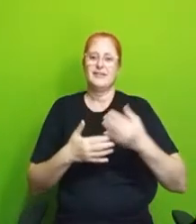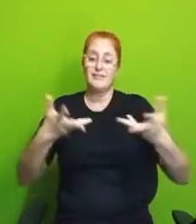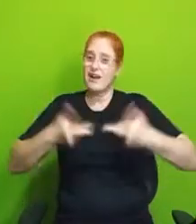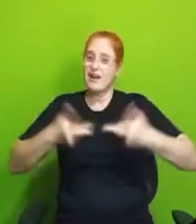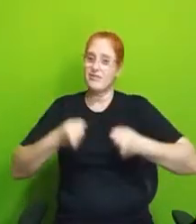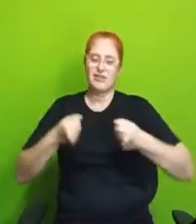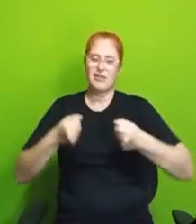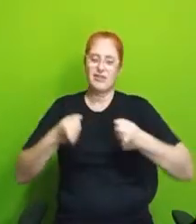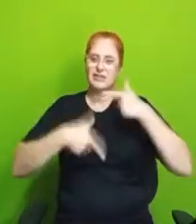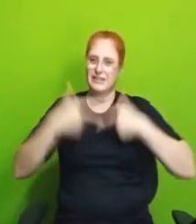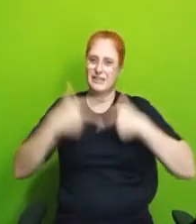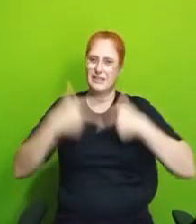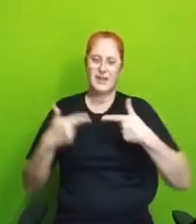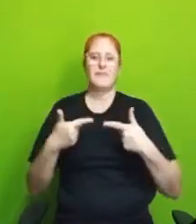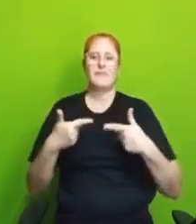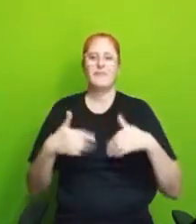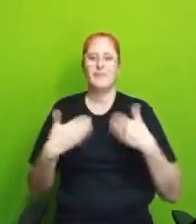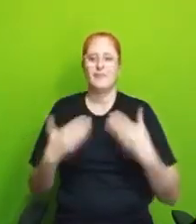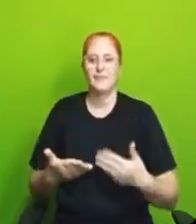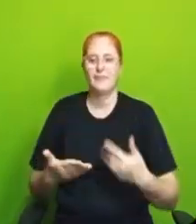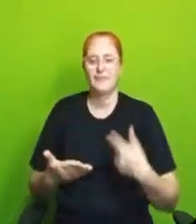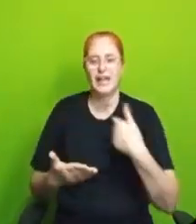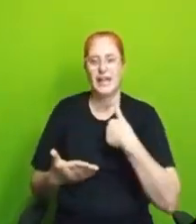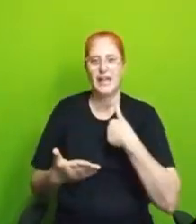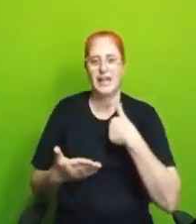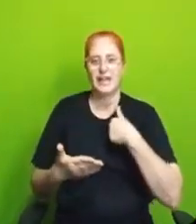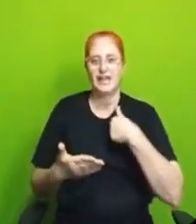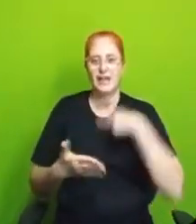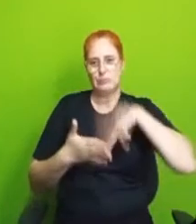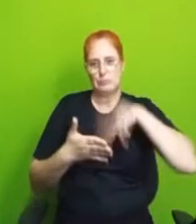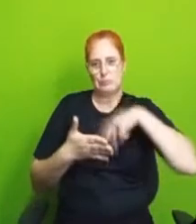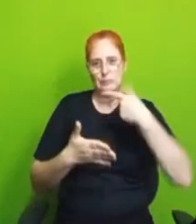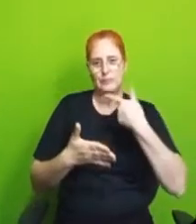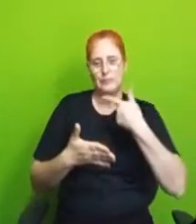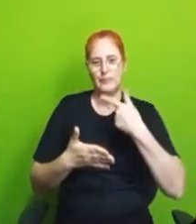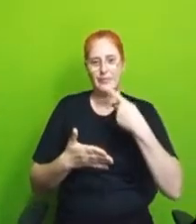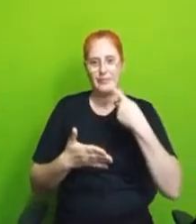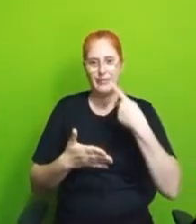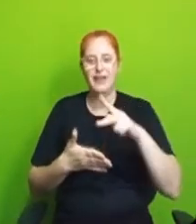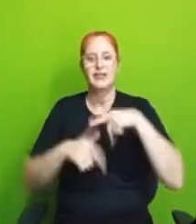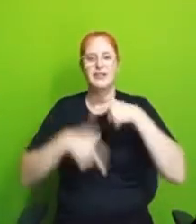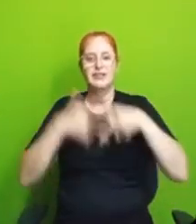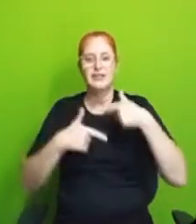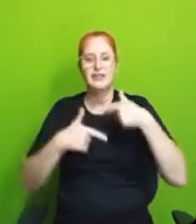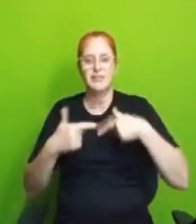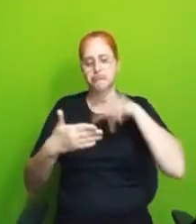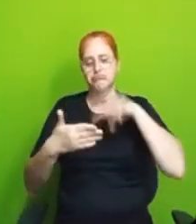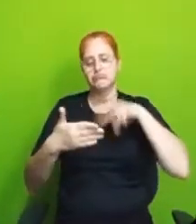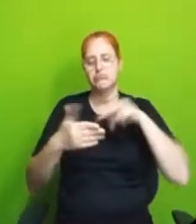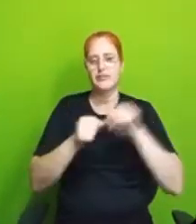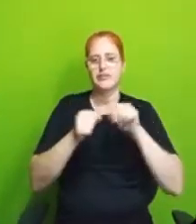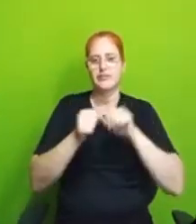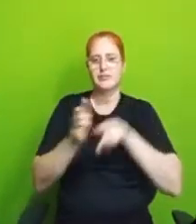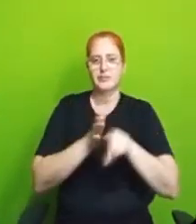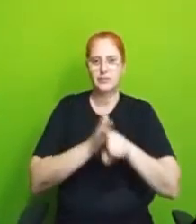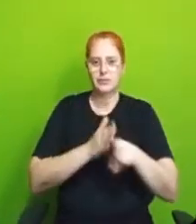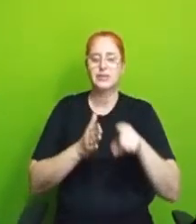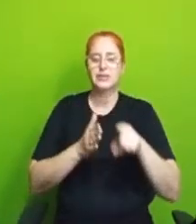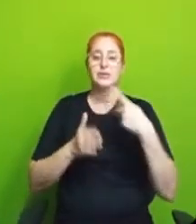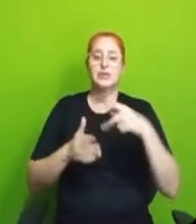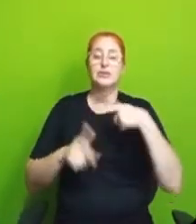quando eu estava dando uma olhada no teu trabalho para pensar nas perguntas também, eu acho é um trabalho que tem uma contribuição muito rica,